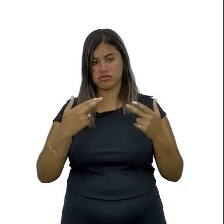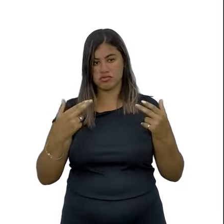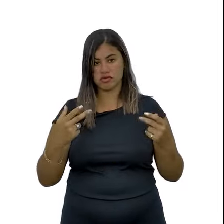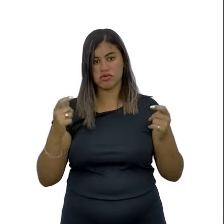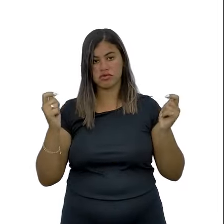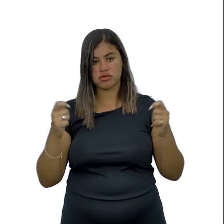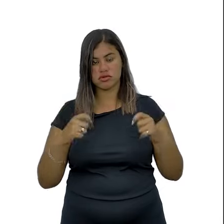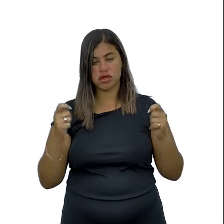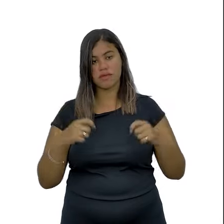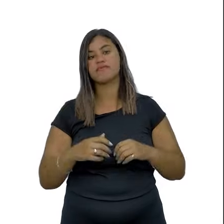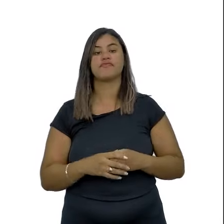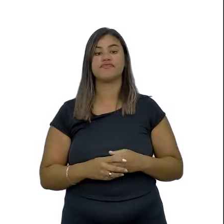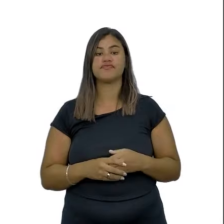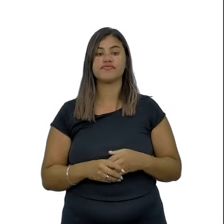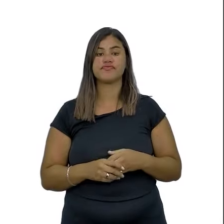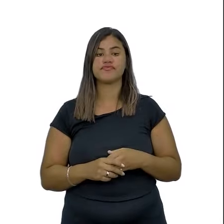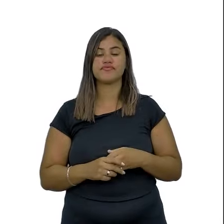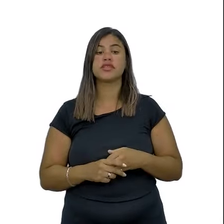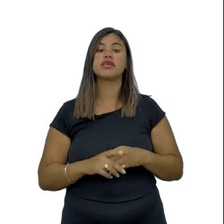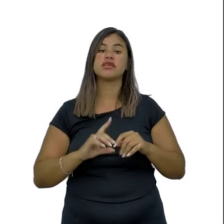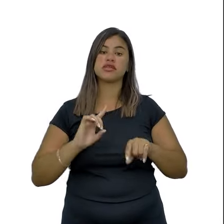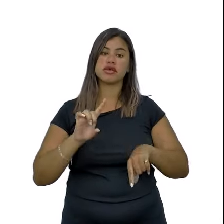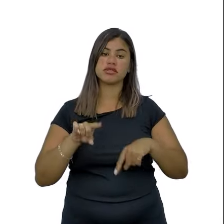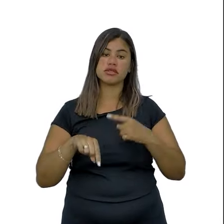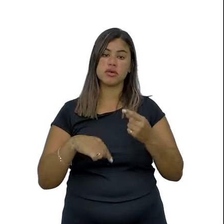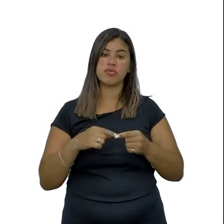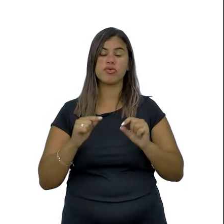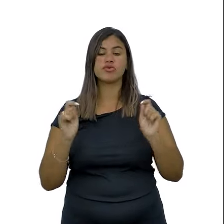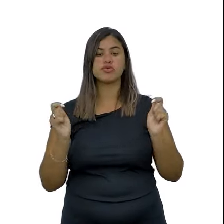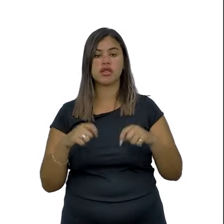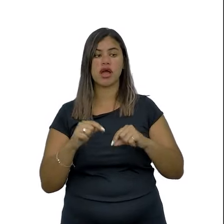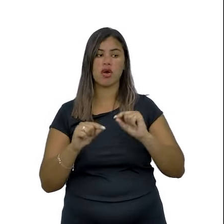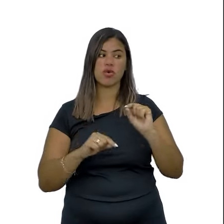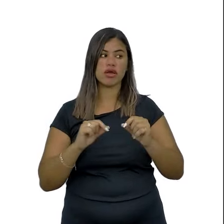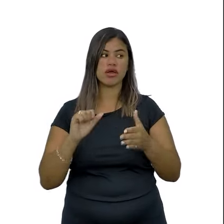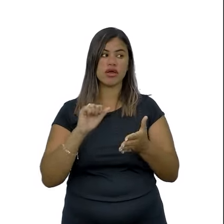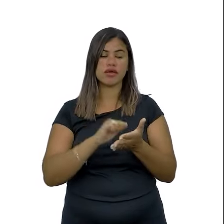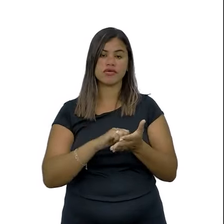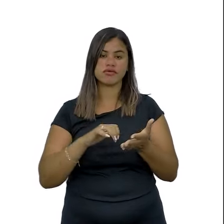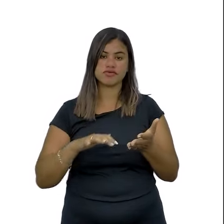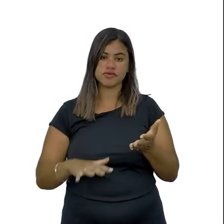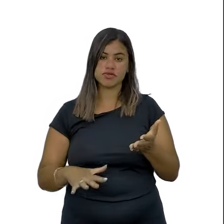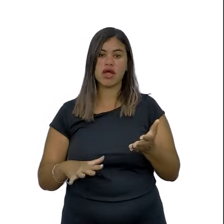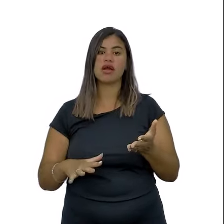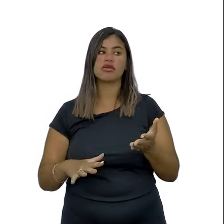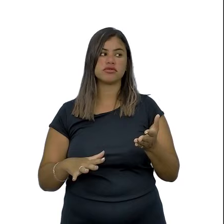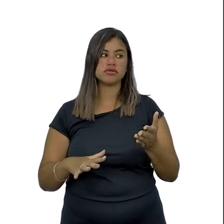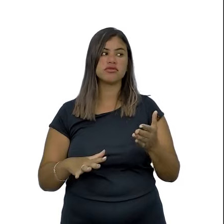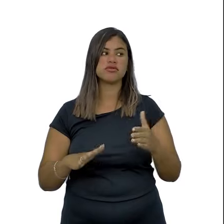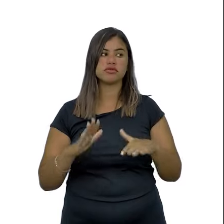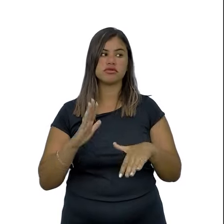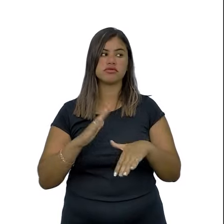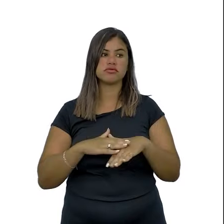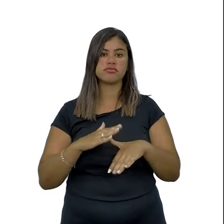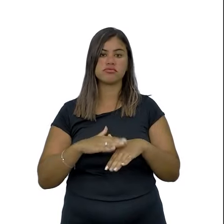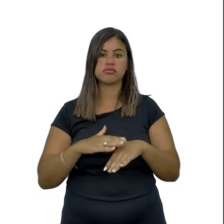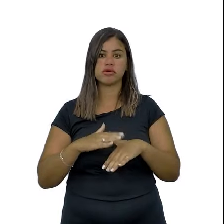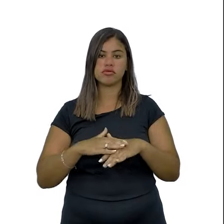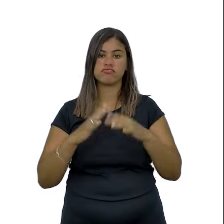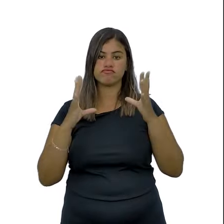de coleções. E só, então, realizar a atividade, ou seja, os encaminhamentos, eles são muito